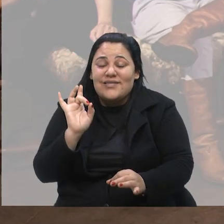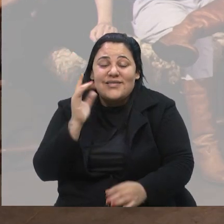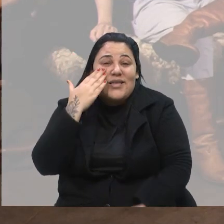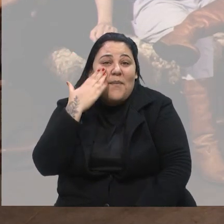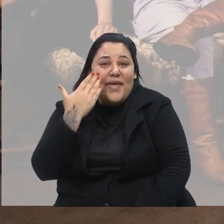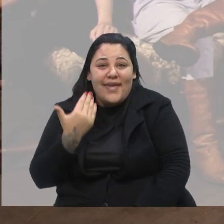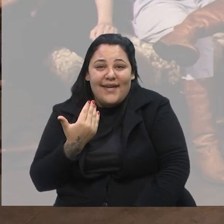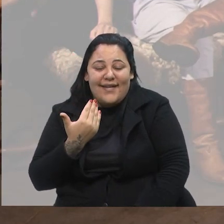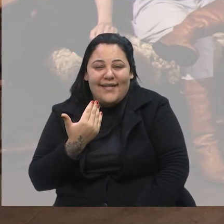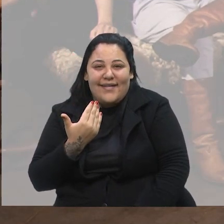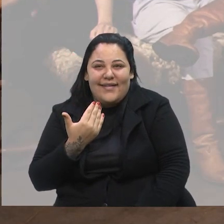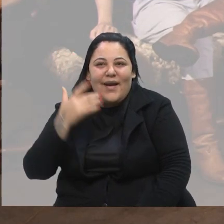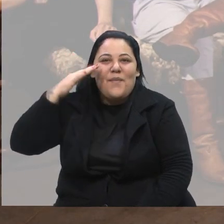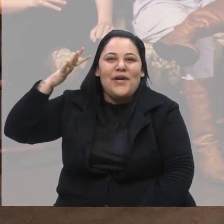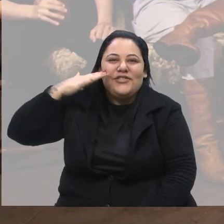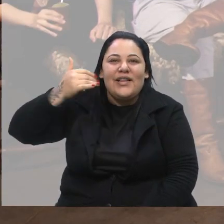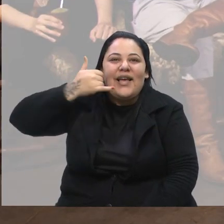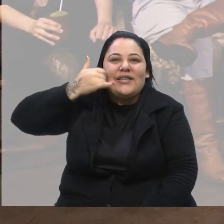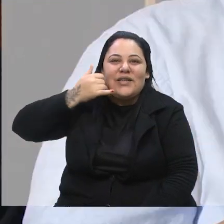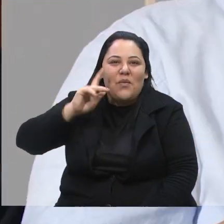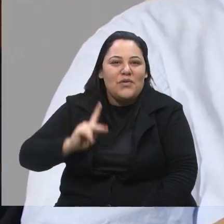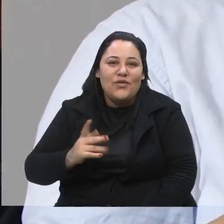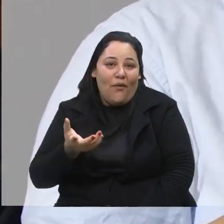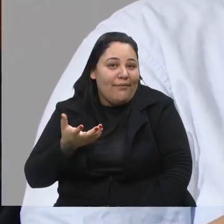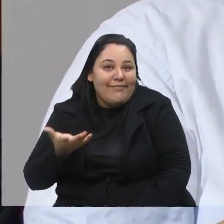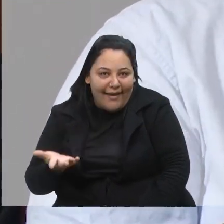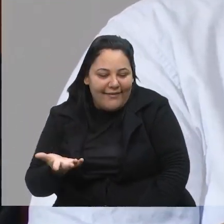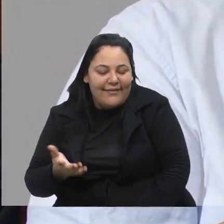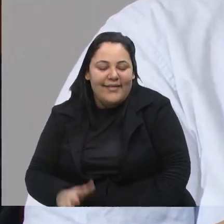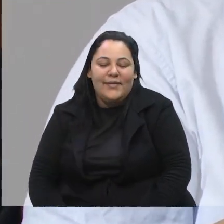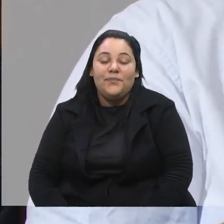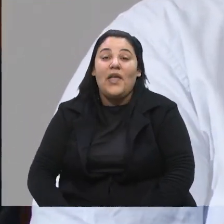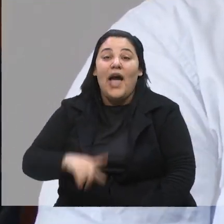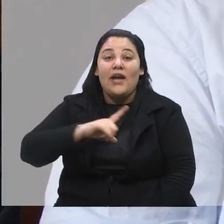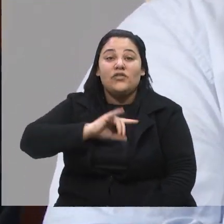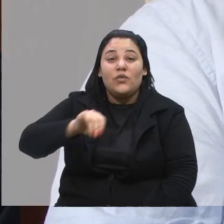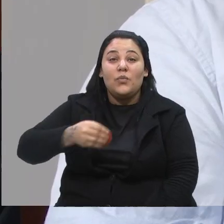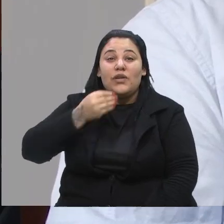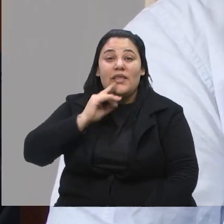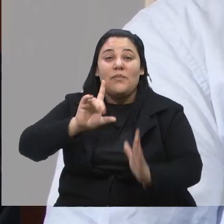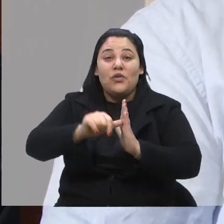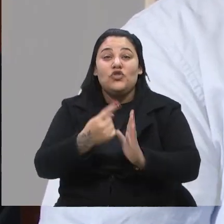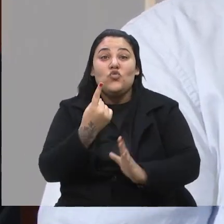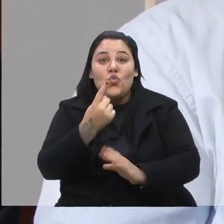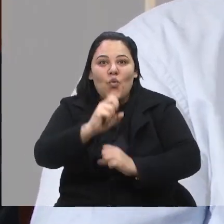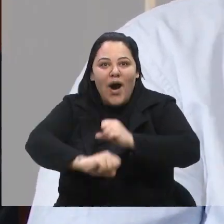Imagina quantas ligações as pessoas não recebem. E daí eu tive uma oportunidade depois de 1 ano.